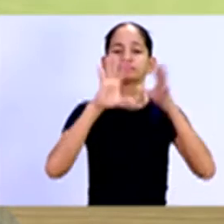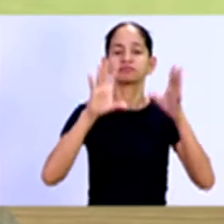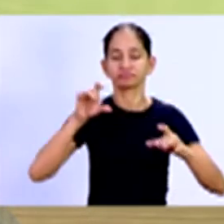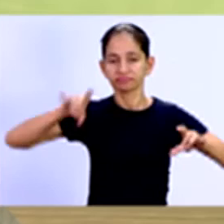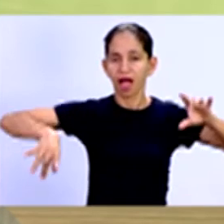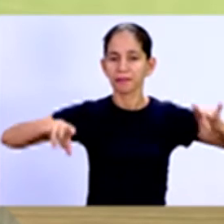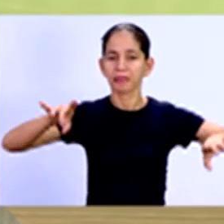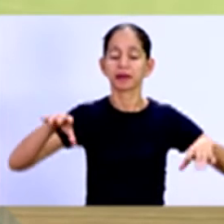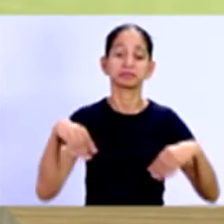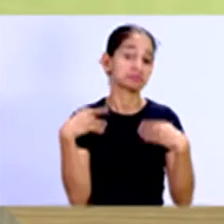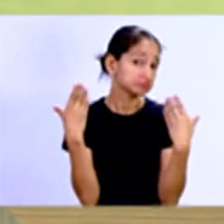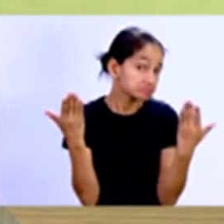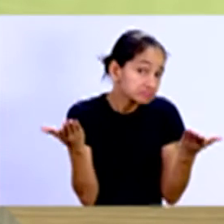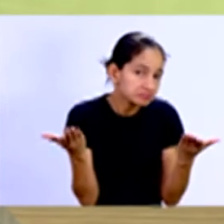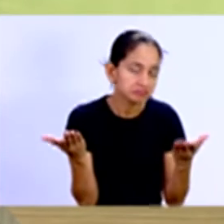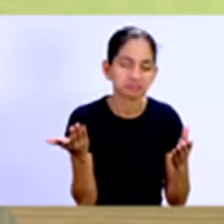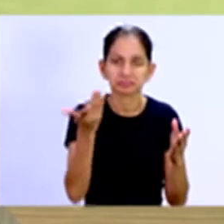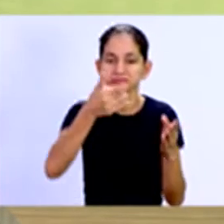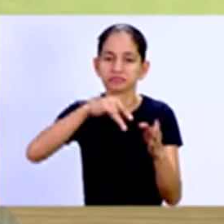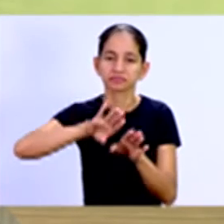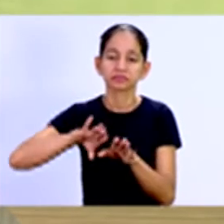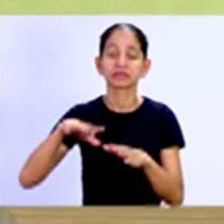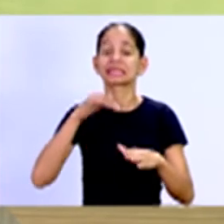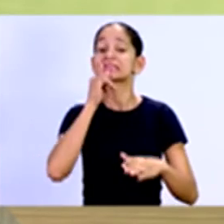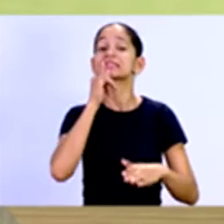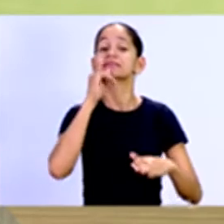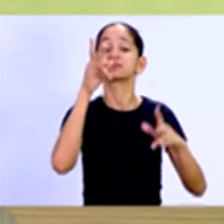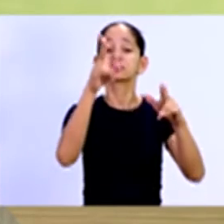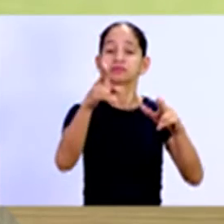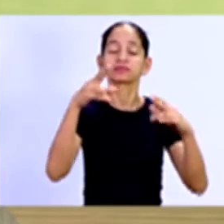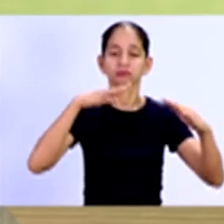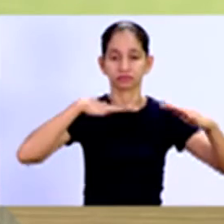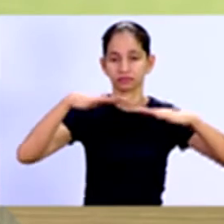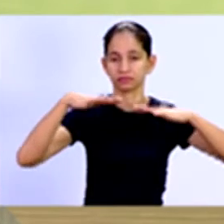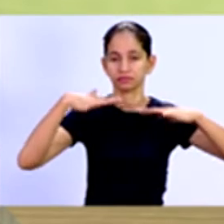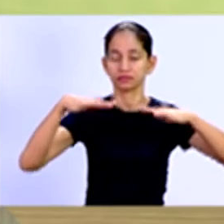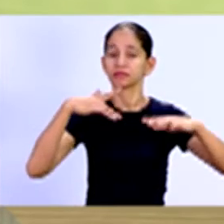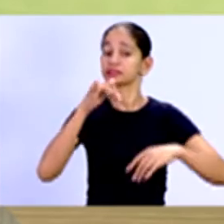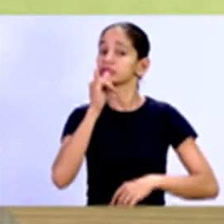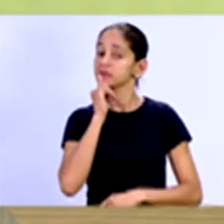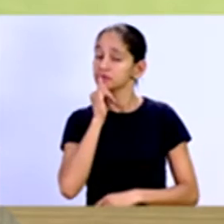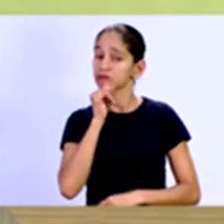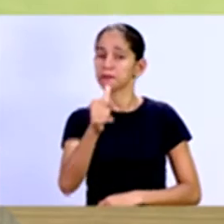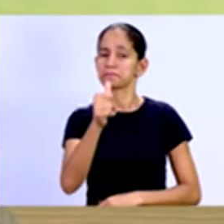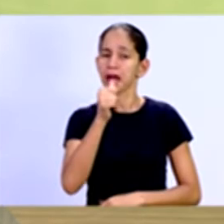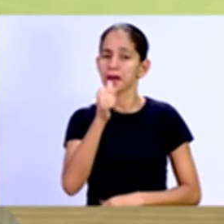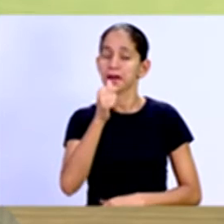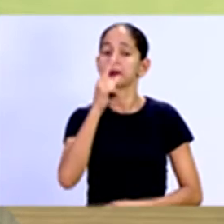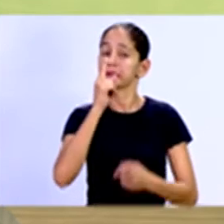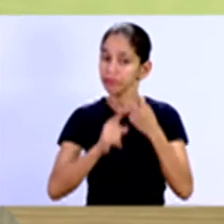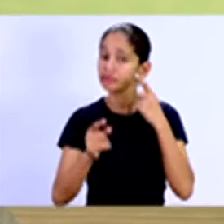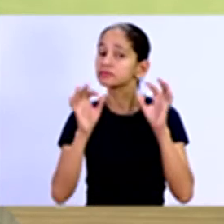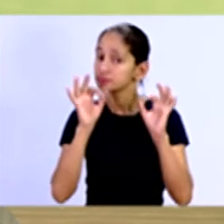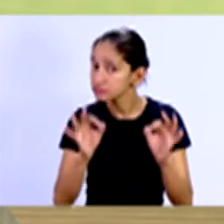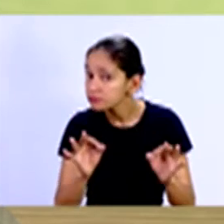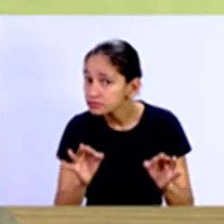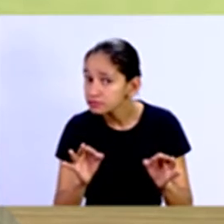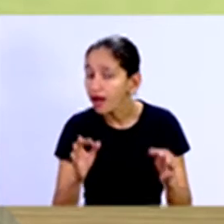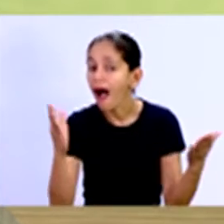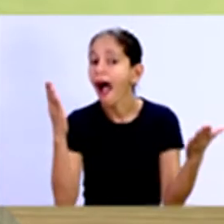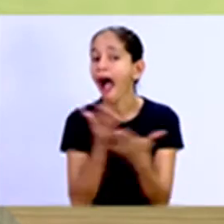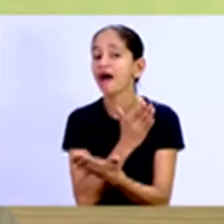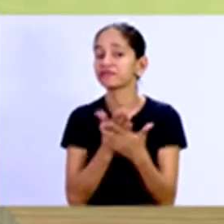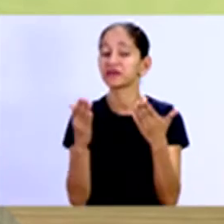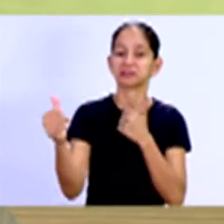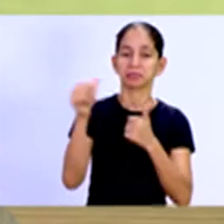Alta Floresta diz o seguinte: no trânsito é proibido beber, mas muitas vezes, por falta de fiscalização,